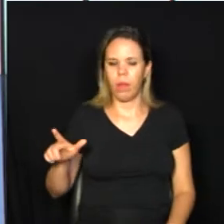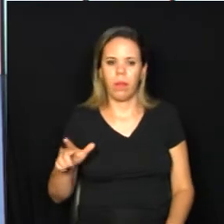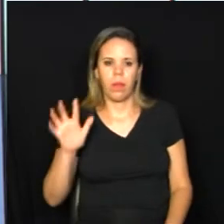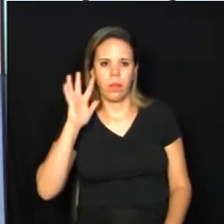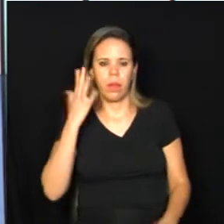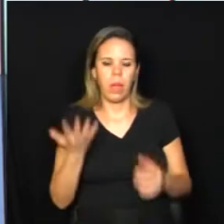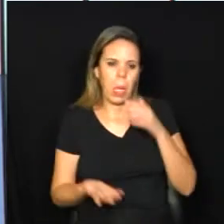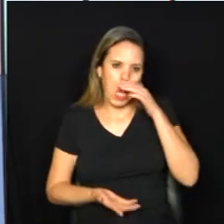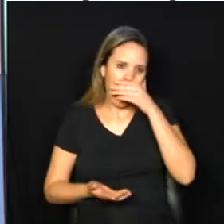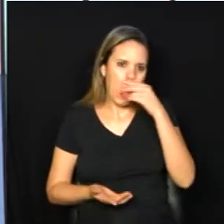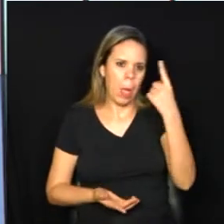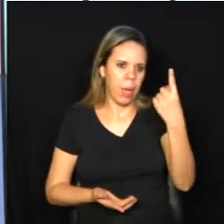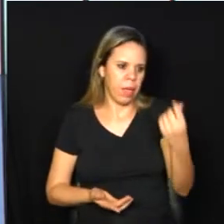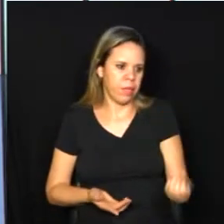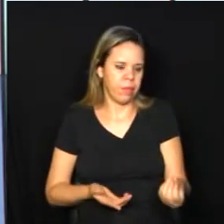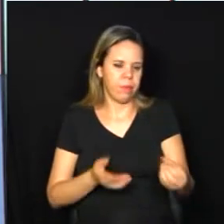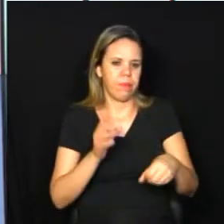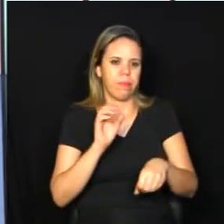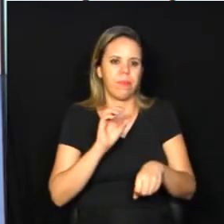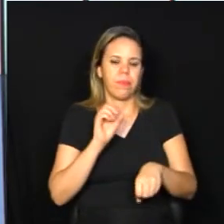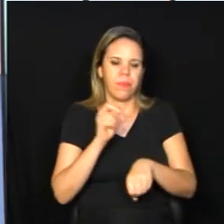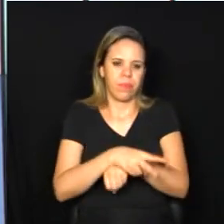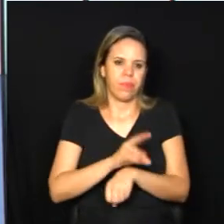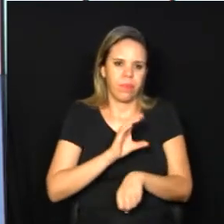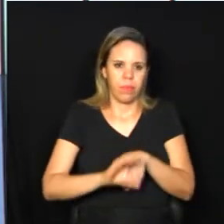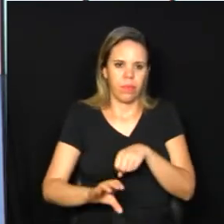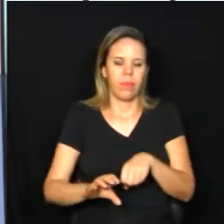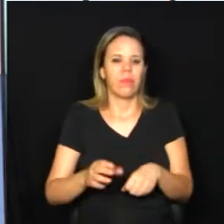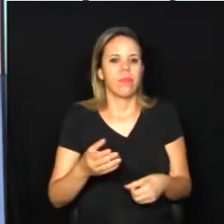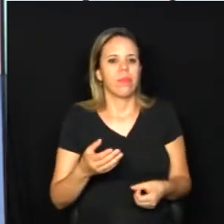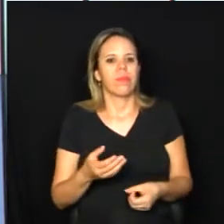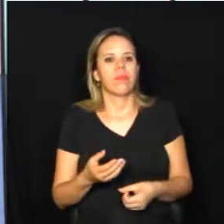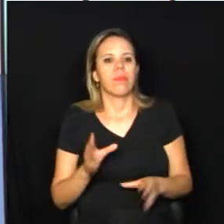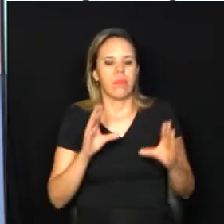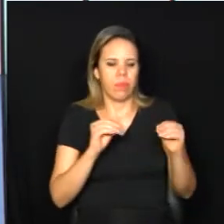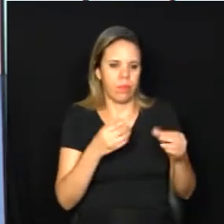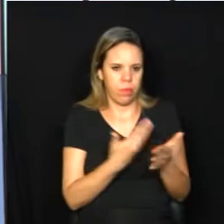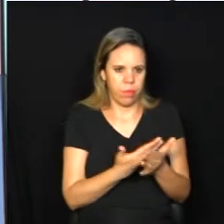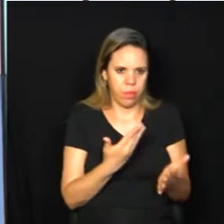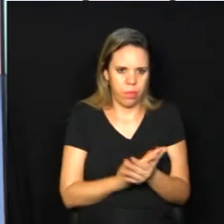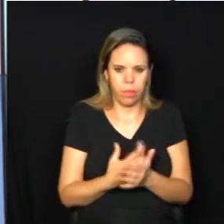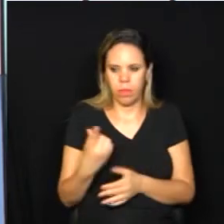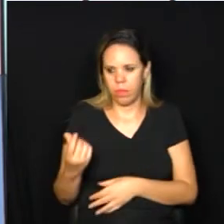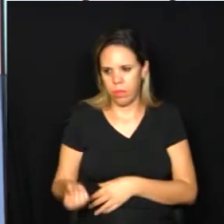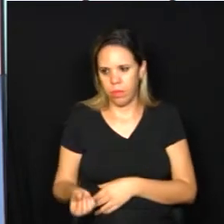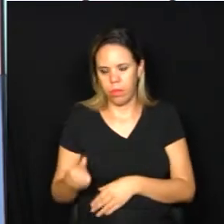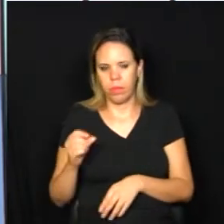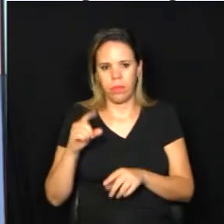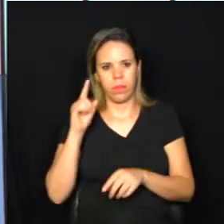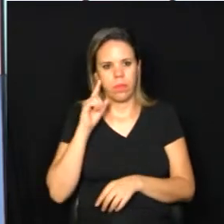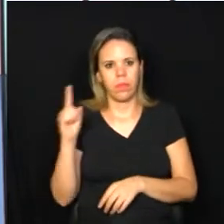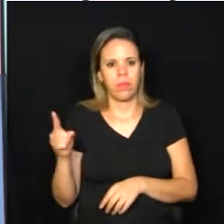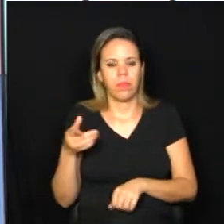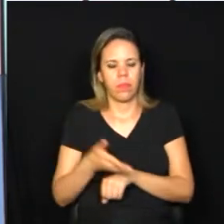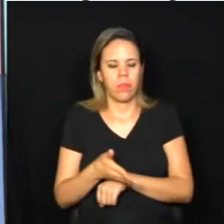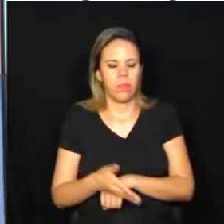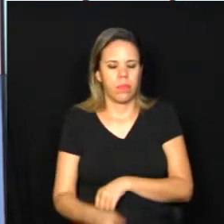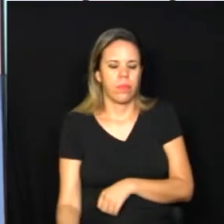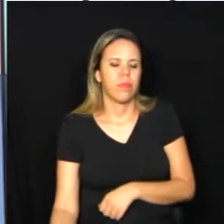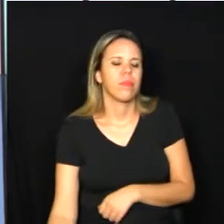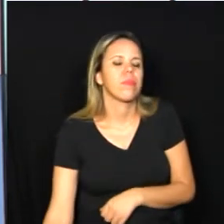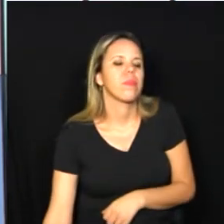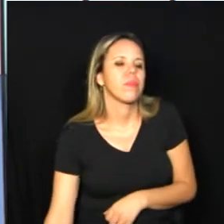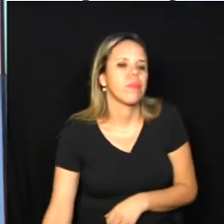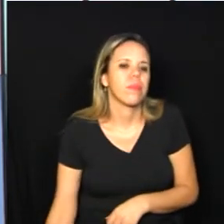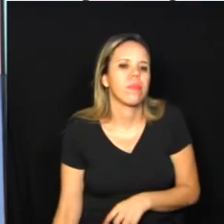São 16 vagas para o período noturno e 16 para o período diurno. Para participar do